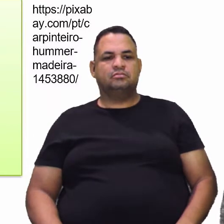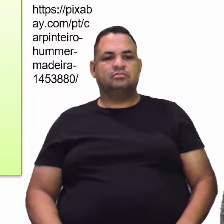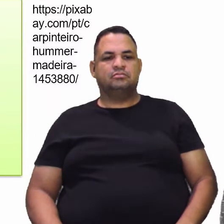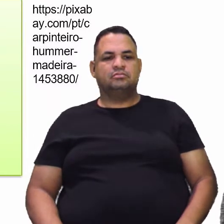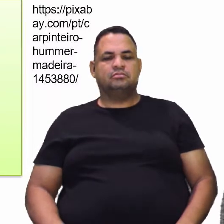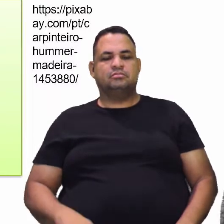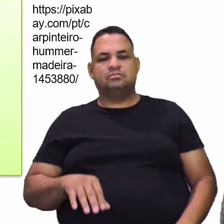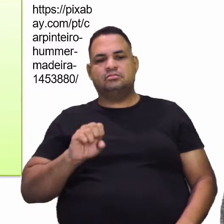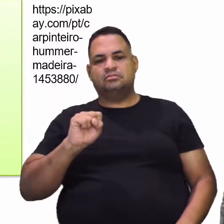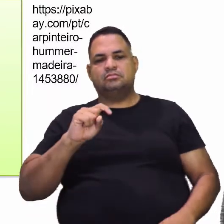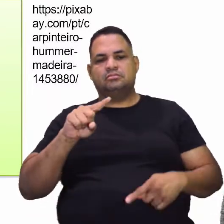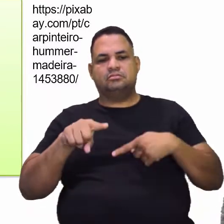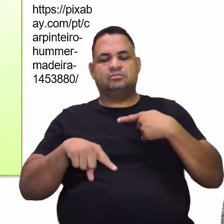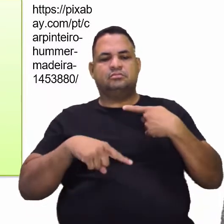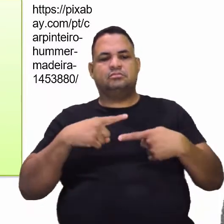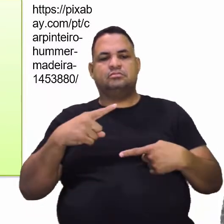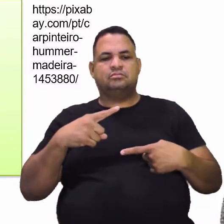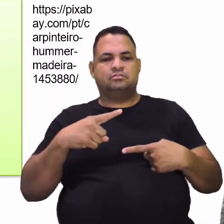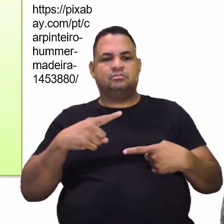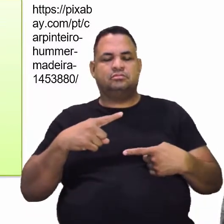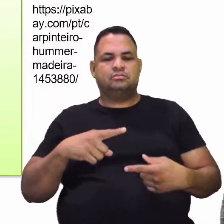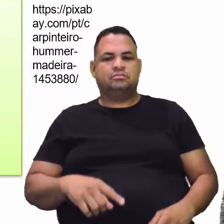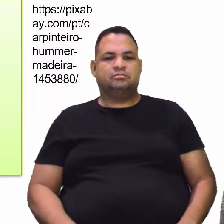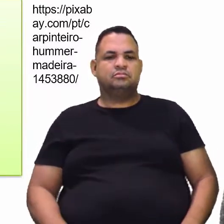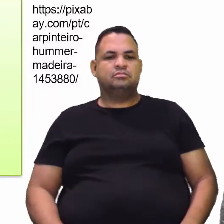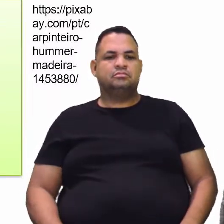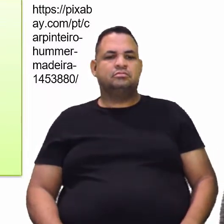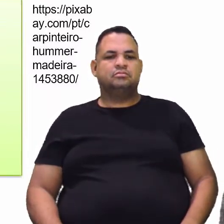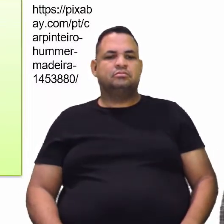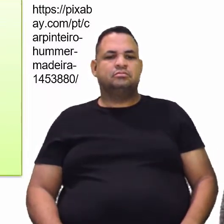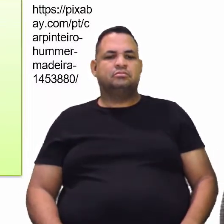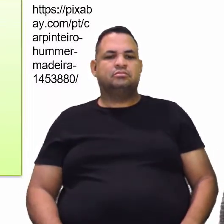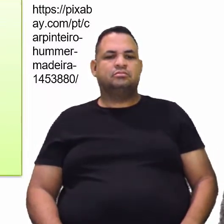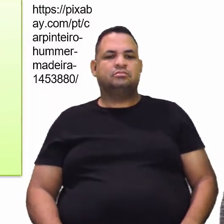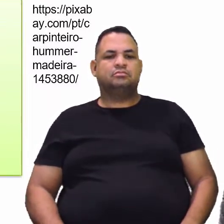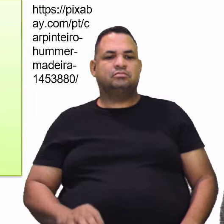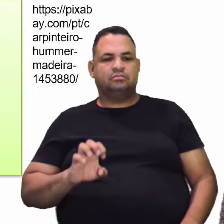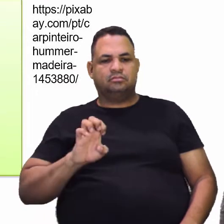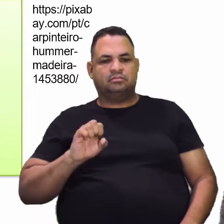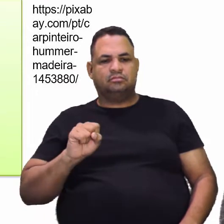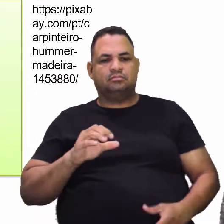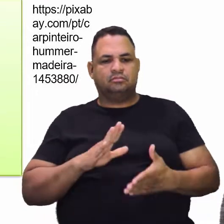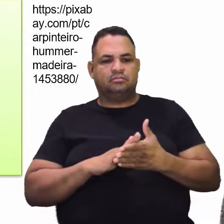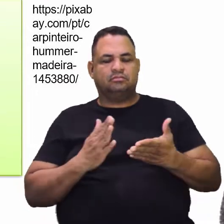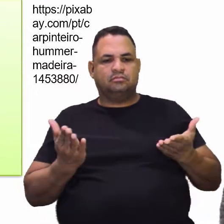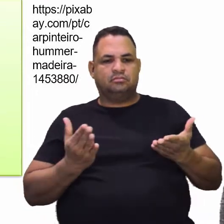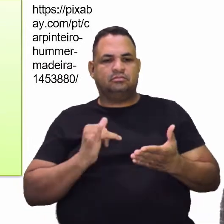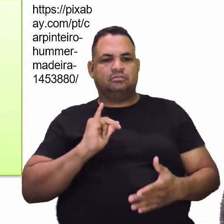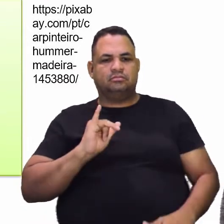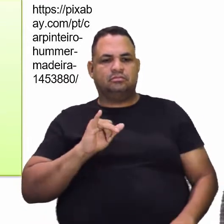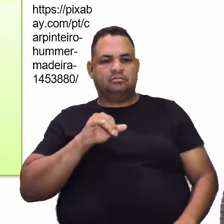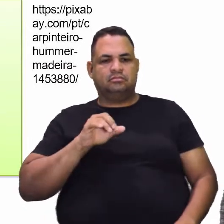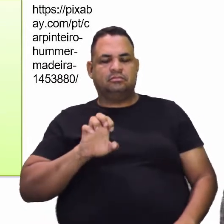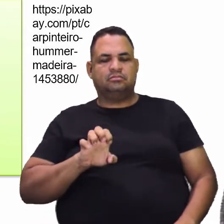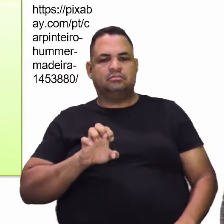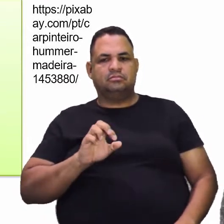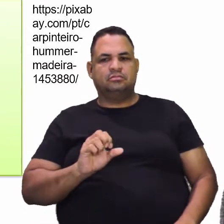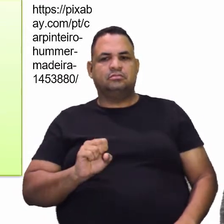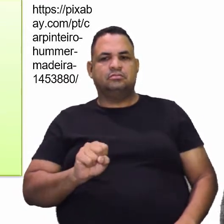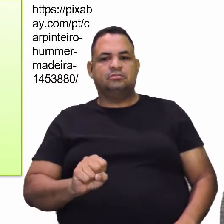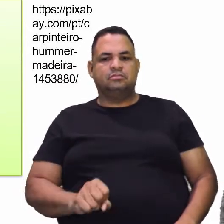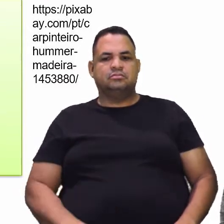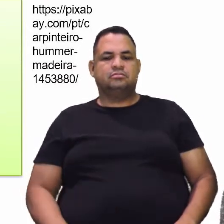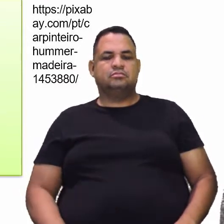com S, depois a gente foi para ES e agora